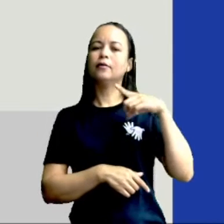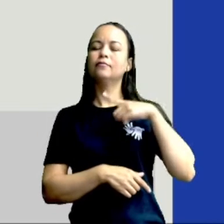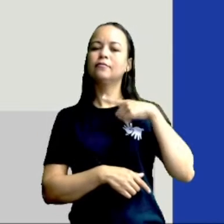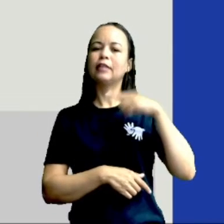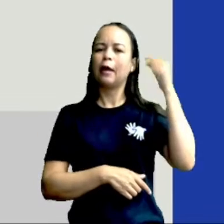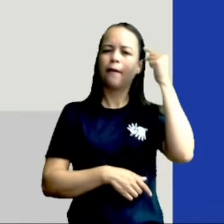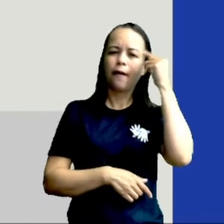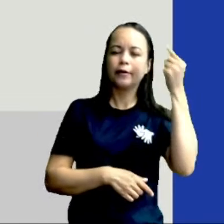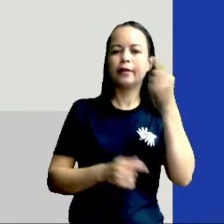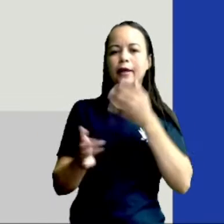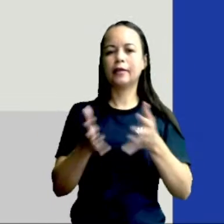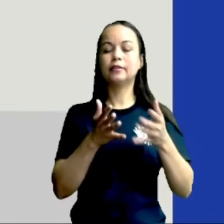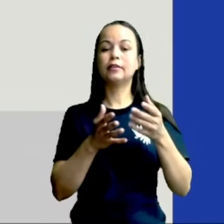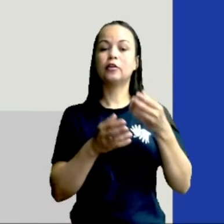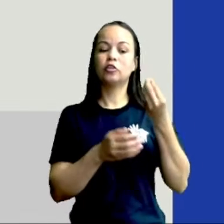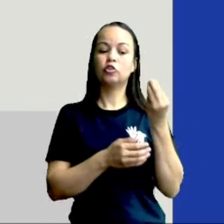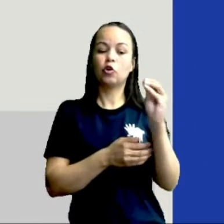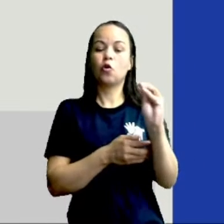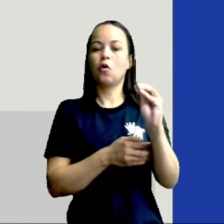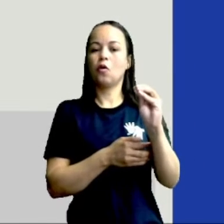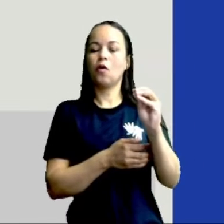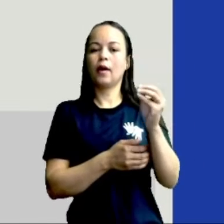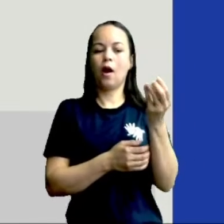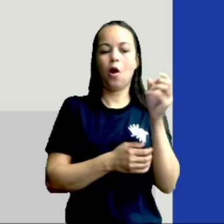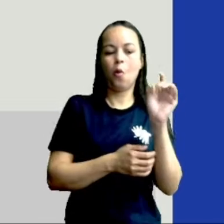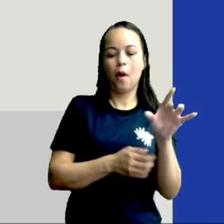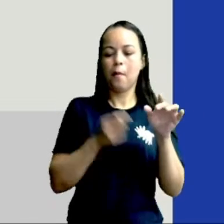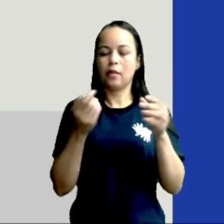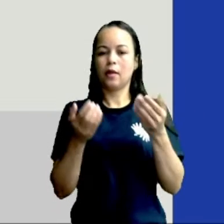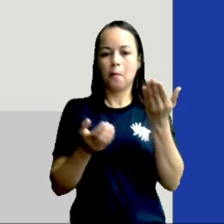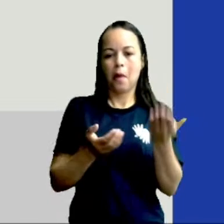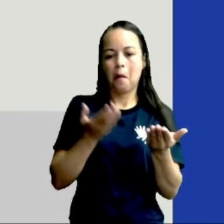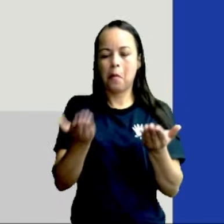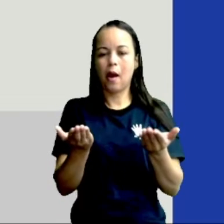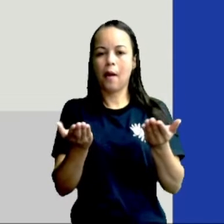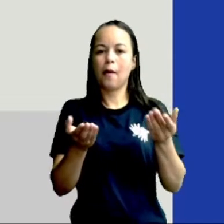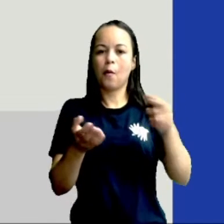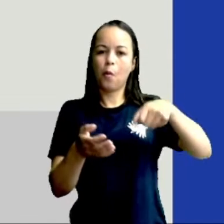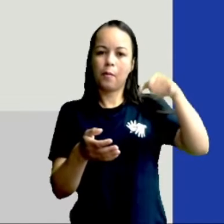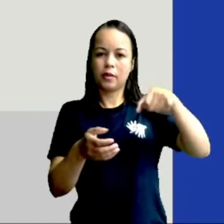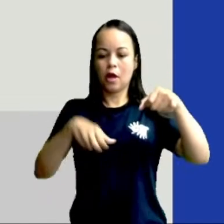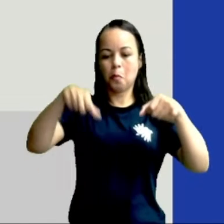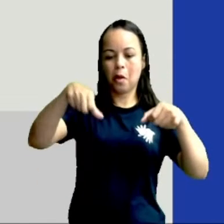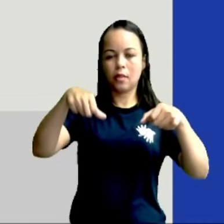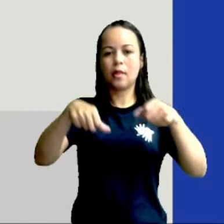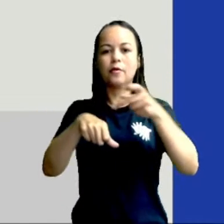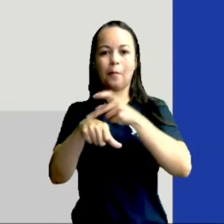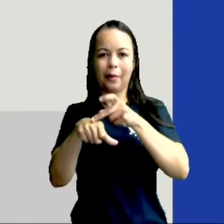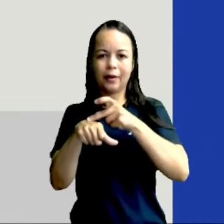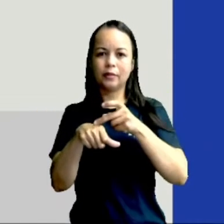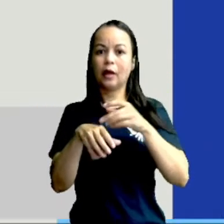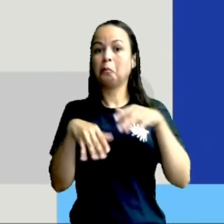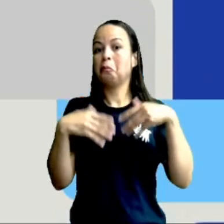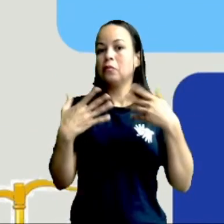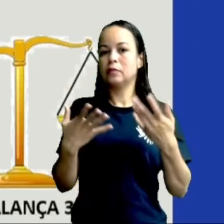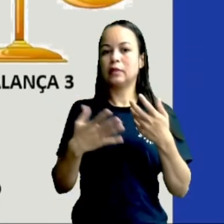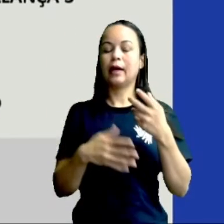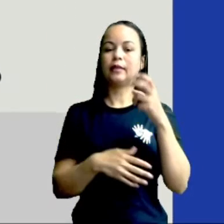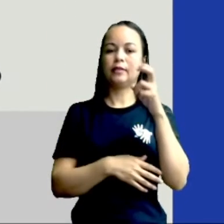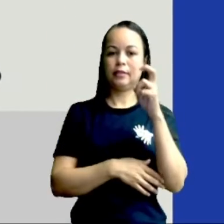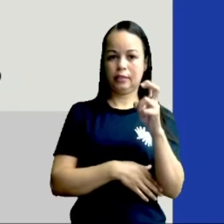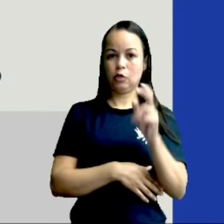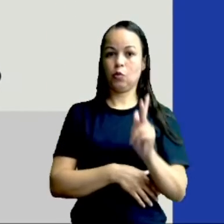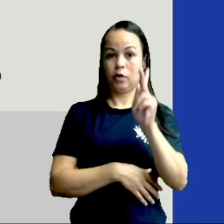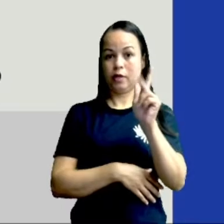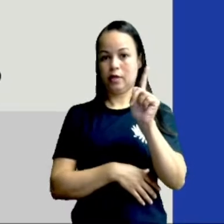equilíbrio botando um pacote preto em cada bandeja, que vale aí 5 kg, ok? Vamos lá para a